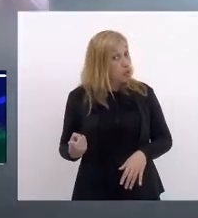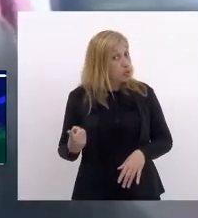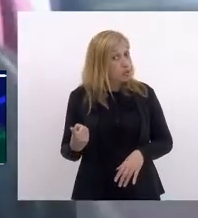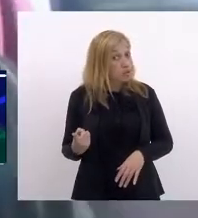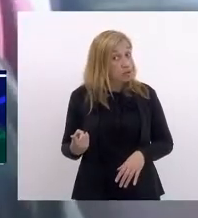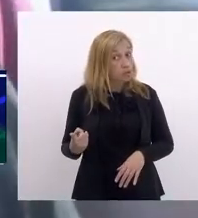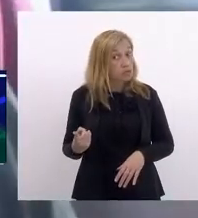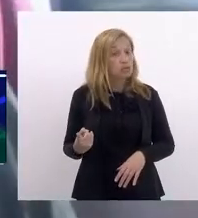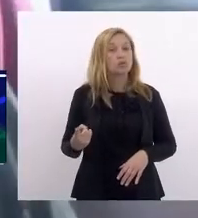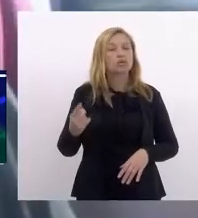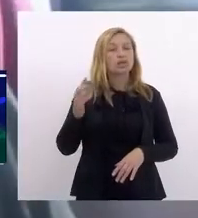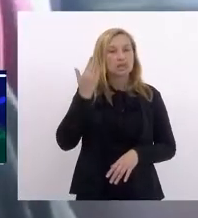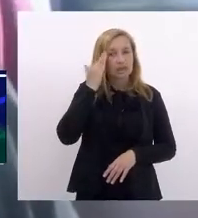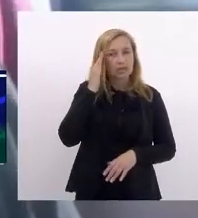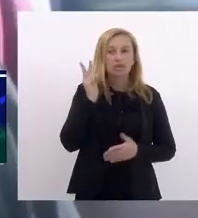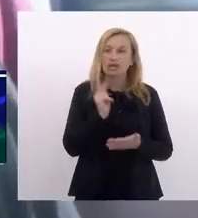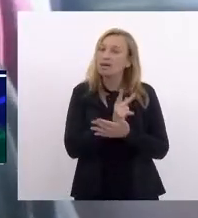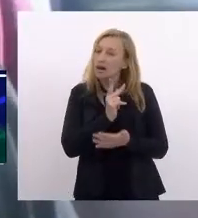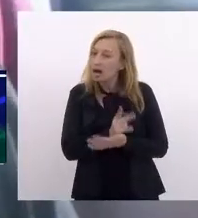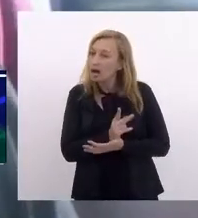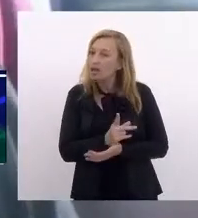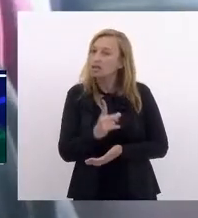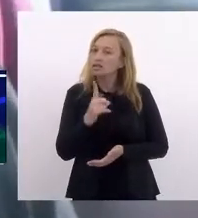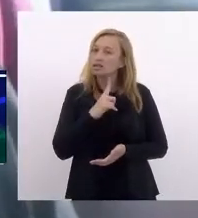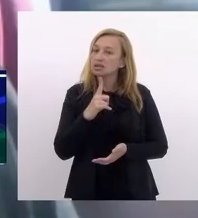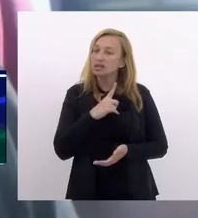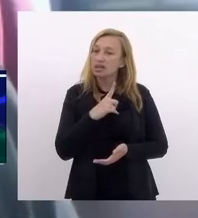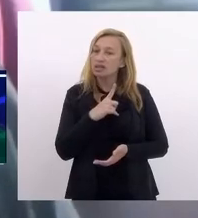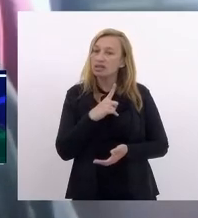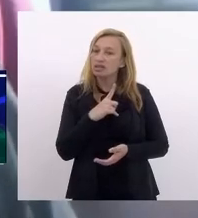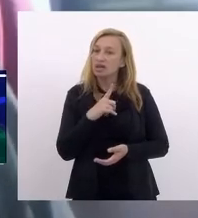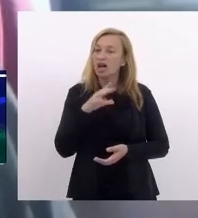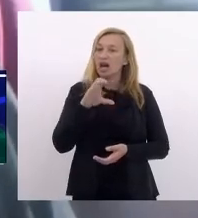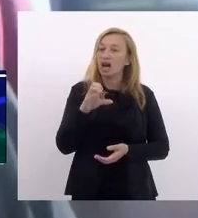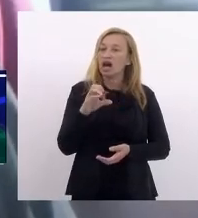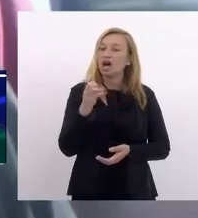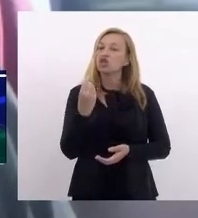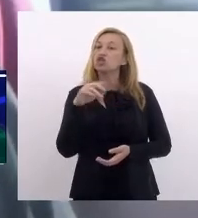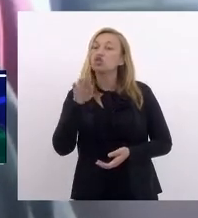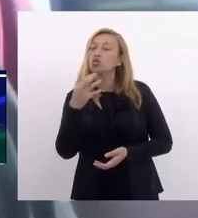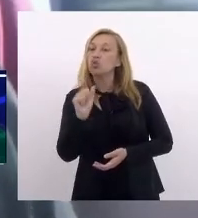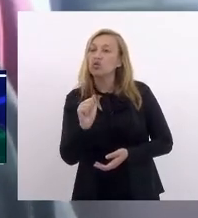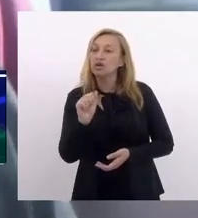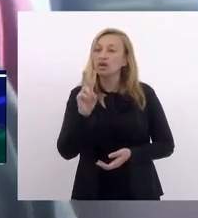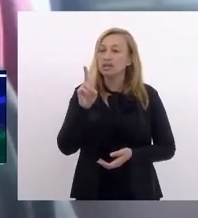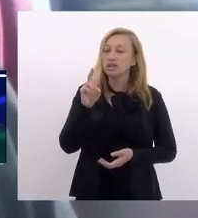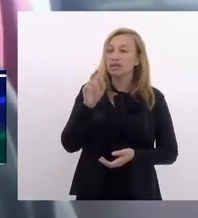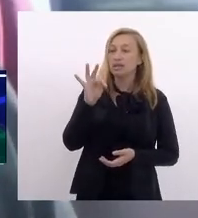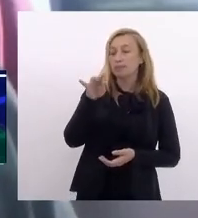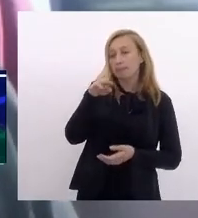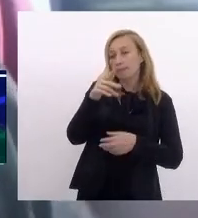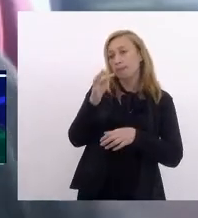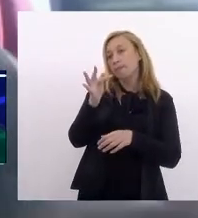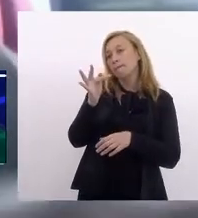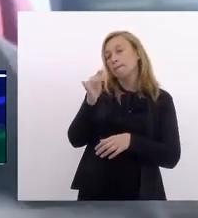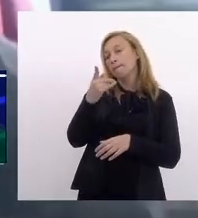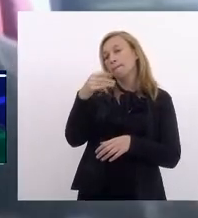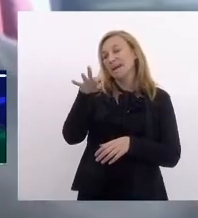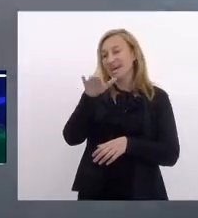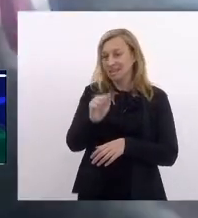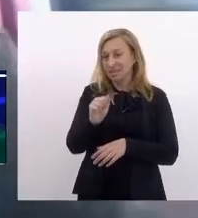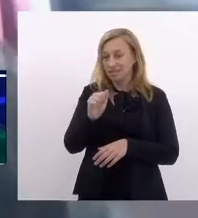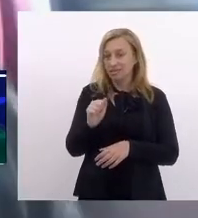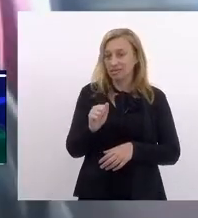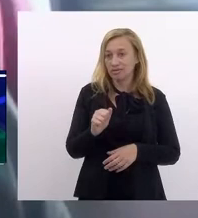má concepção, houve a chuva de prata. Na época, eu era secretário. A empresa